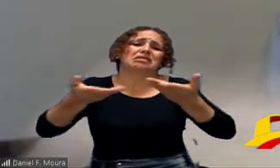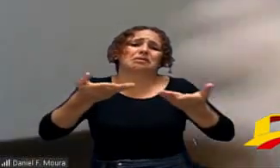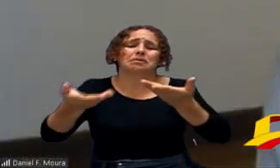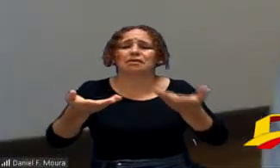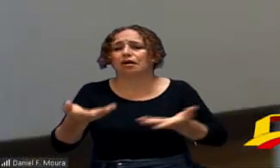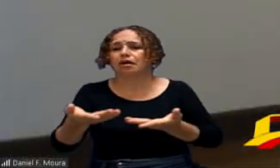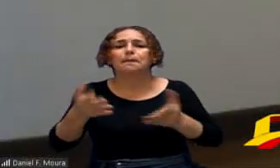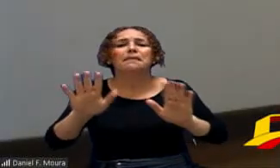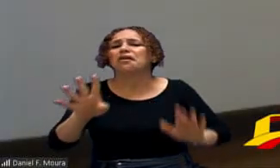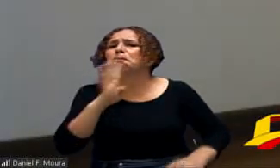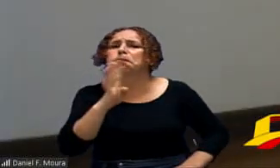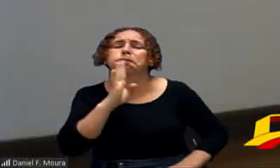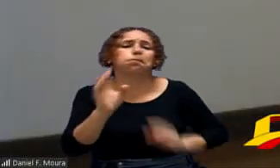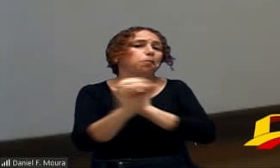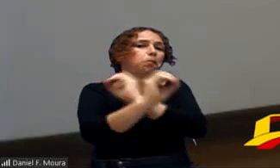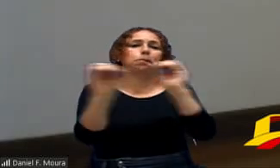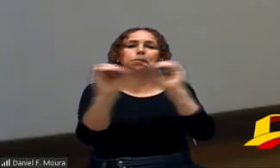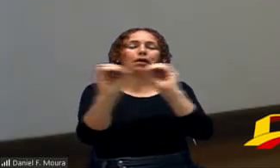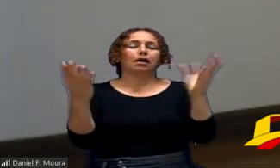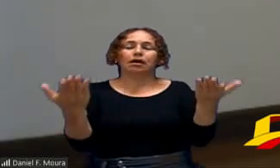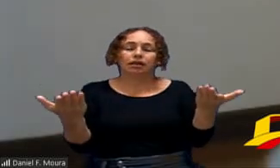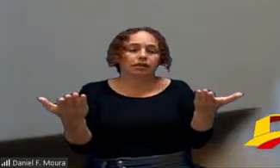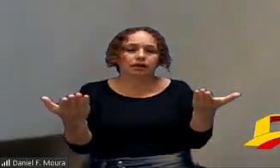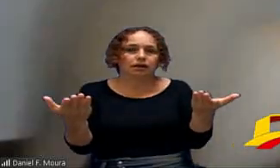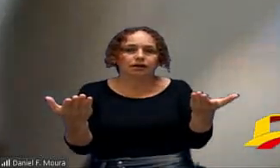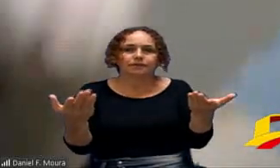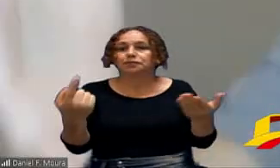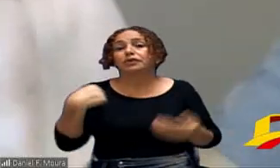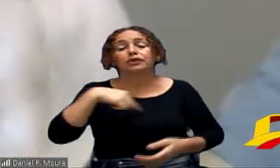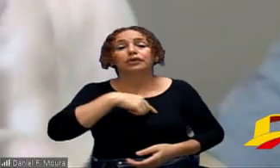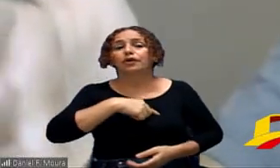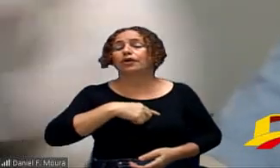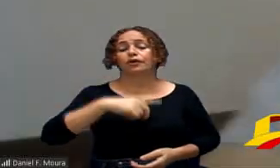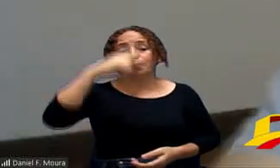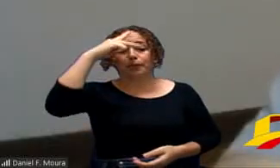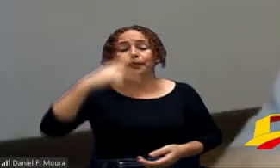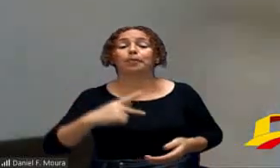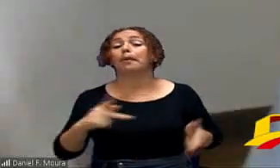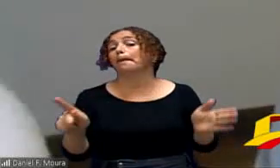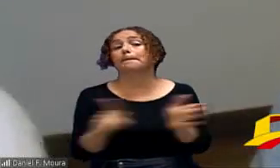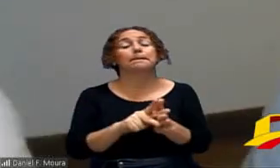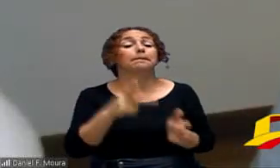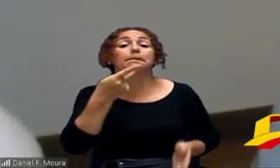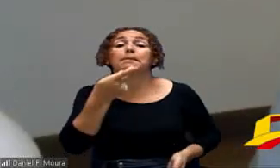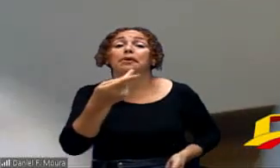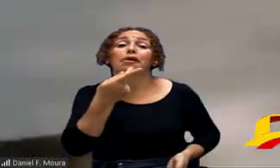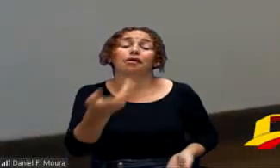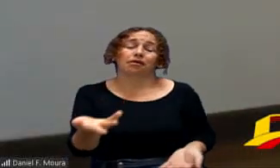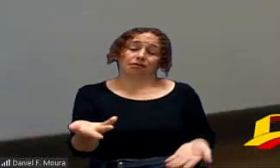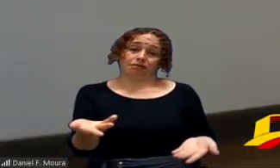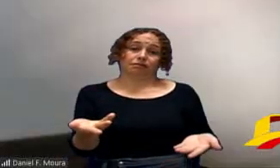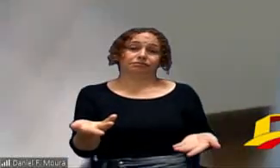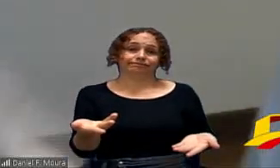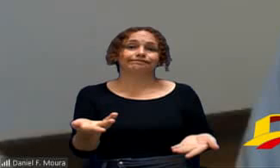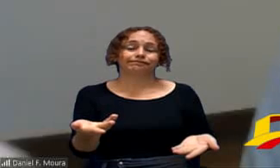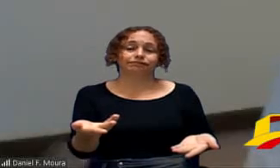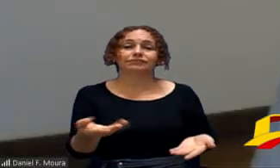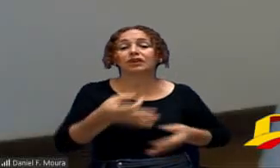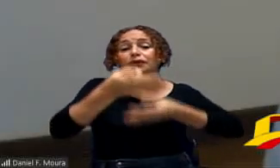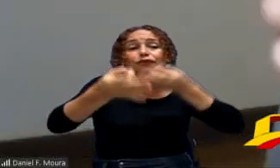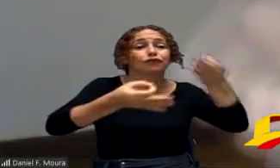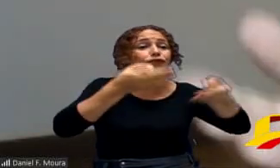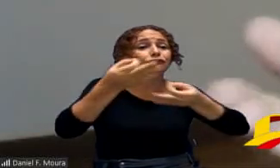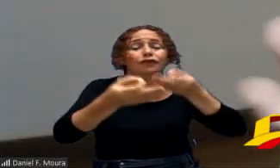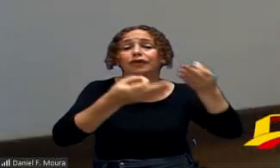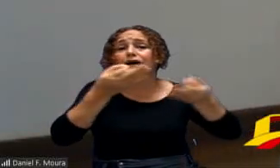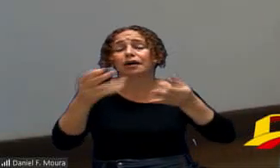técnica, você apela para ter opinião pessoal. Tentar fazer uma apresentação técnica e usar simplesmente opiniões. Tá